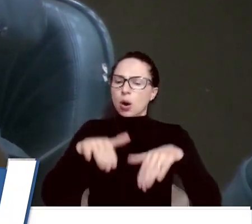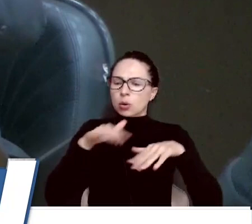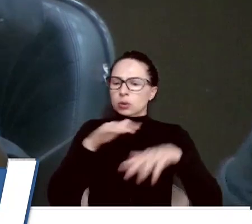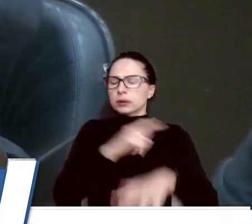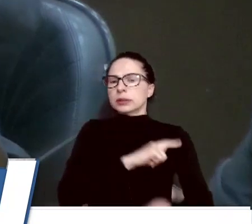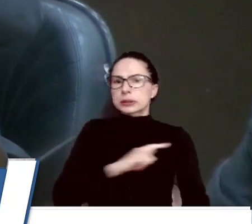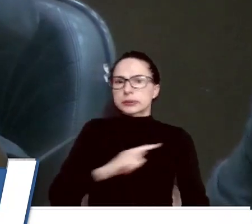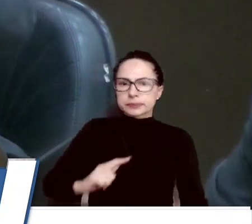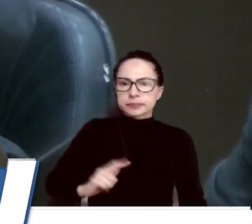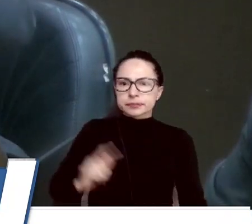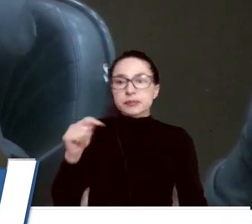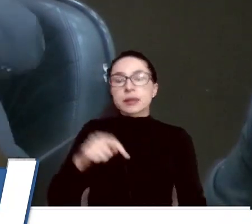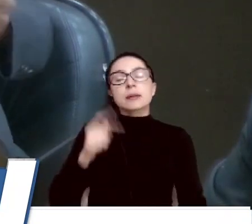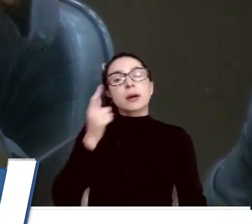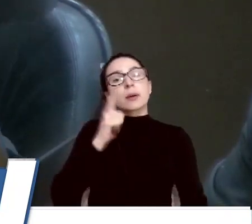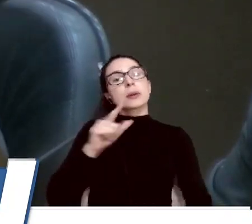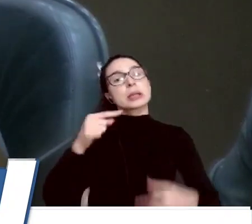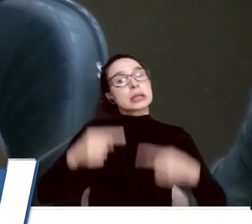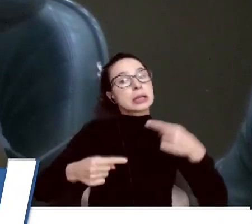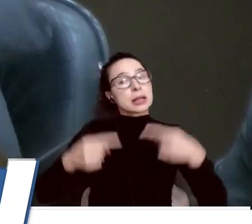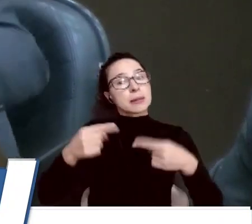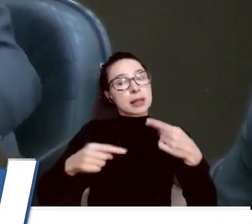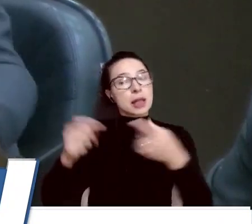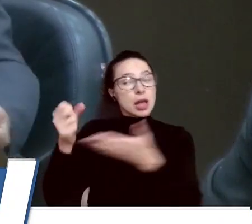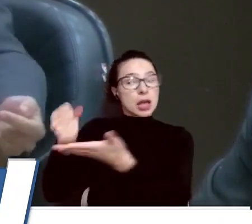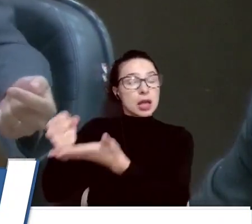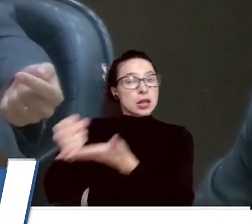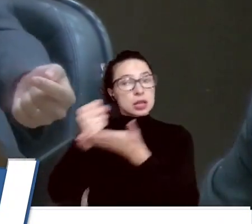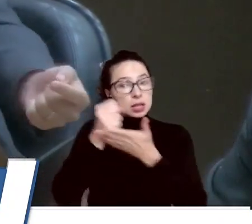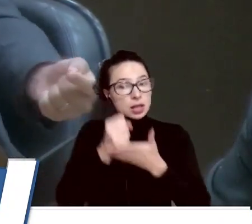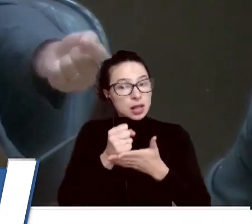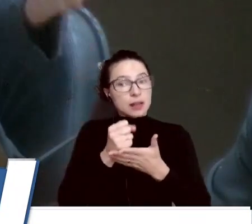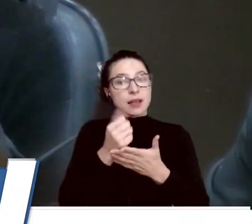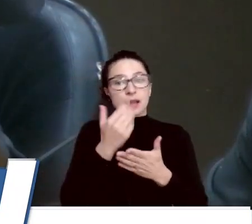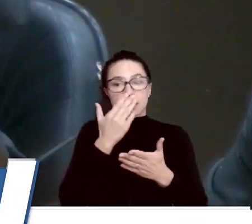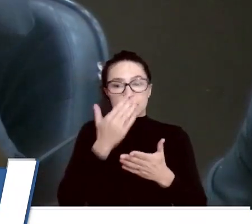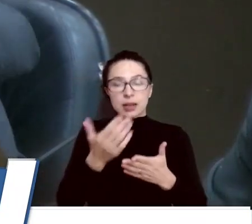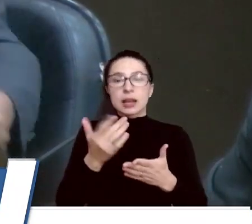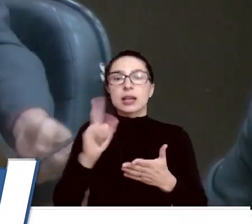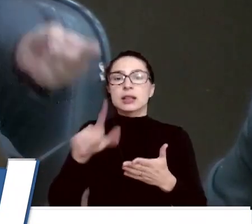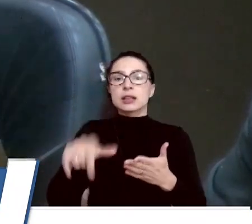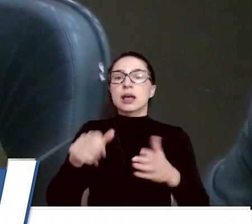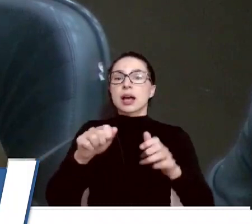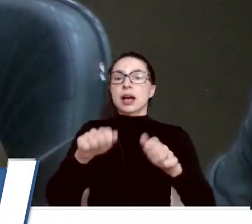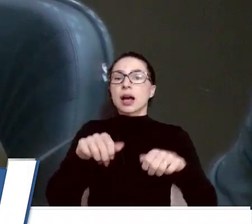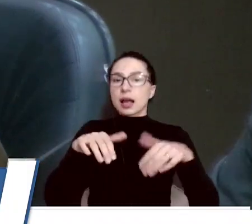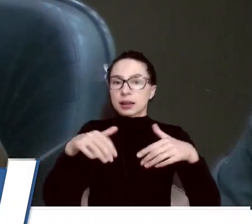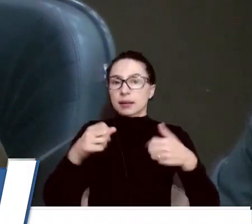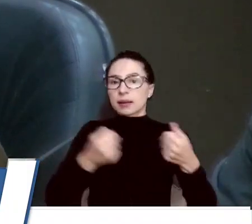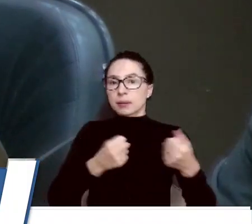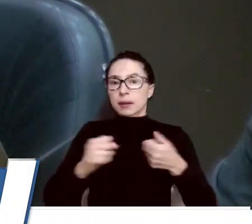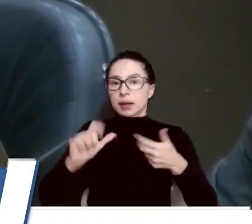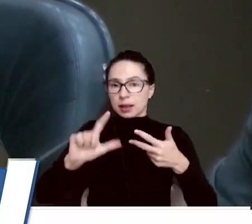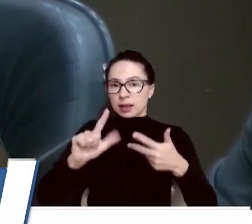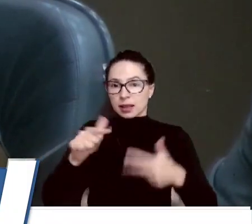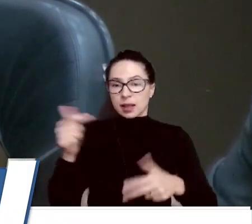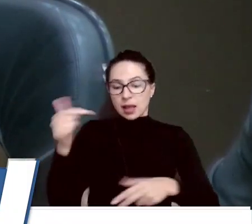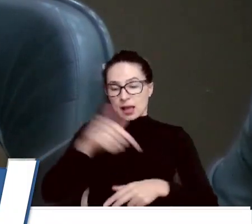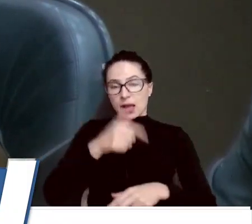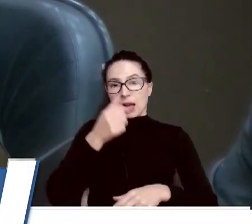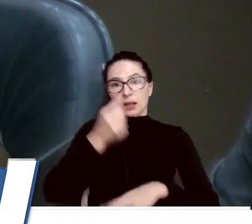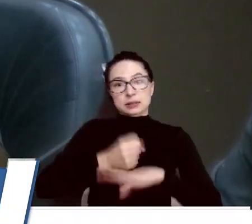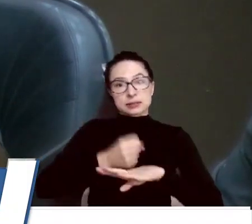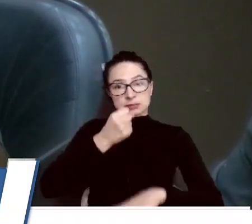aqui para debater a questão, trazendo a frente parlamentar da Assembleia Legislativa aqui em Franca para